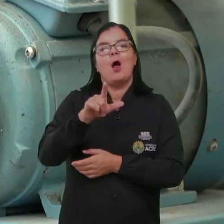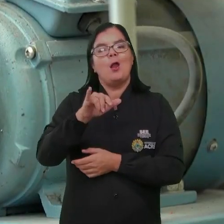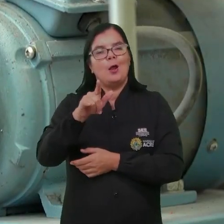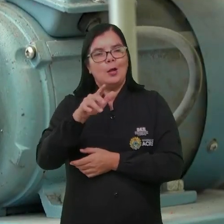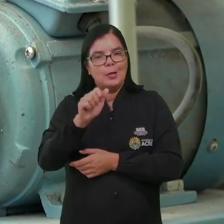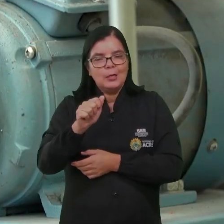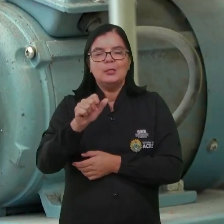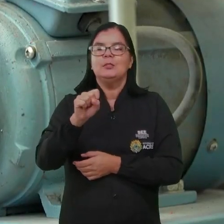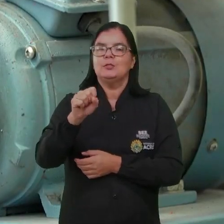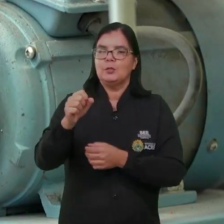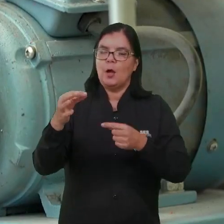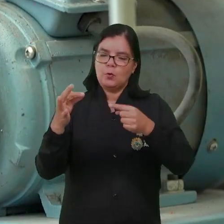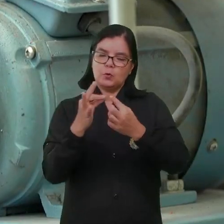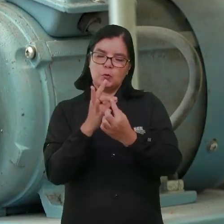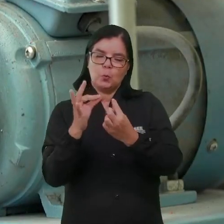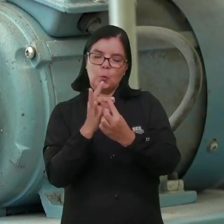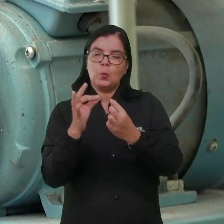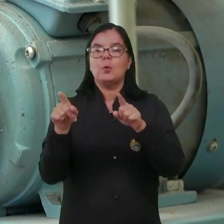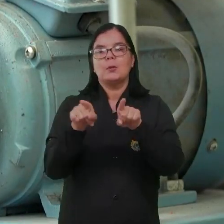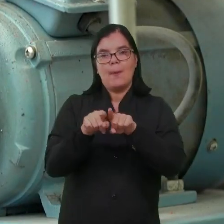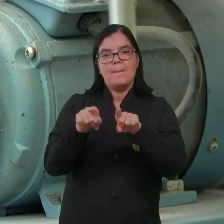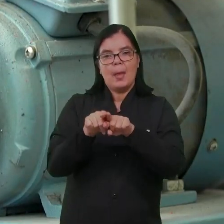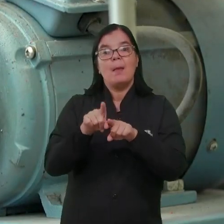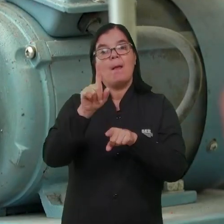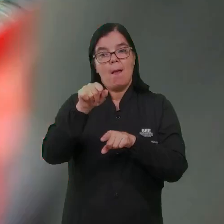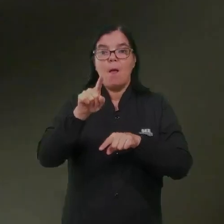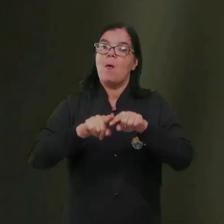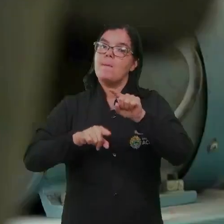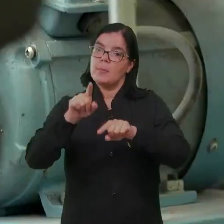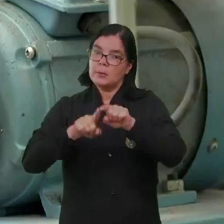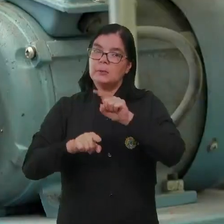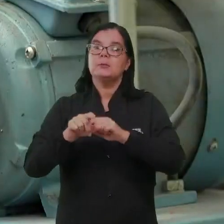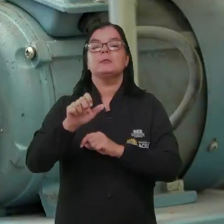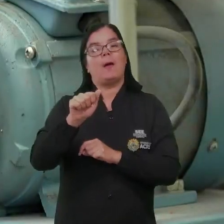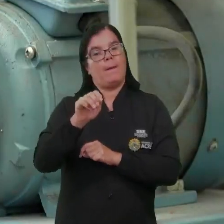mesmo aquela lixinha de unha que a gente usa, gente, é um material